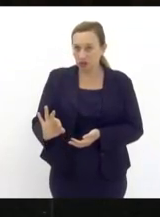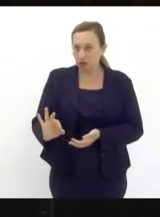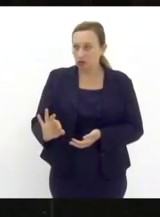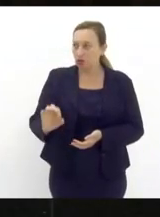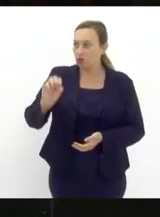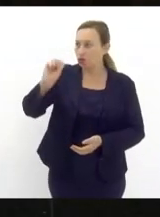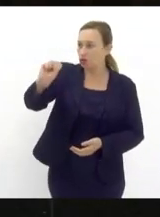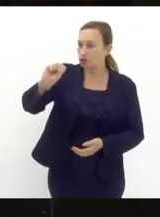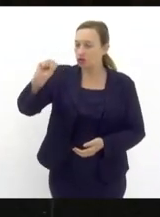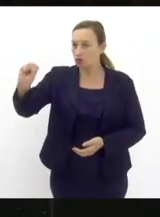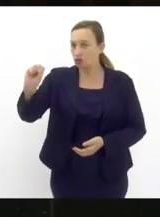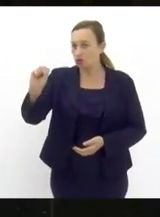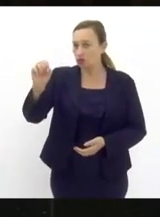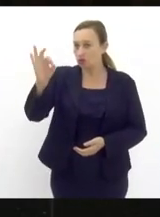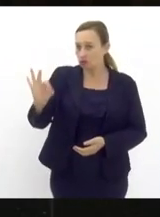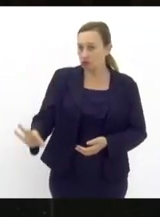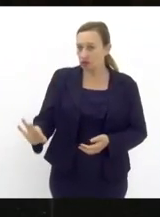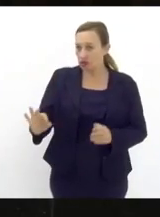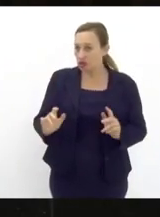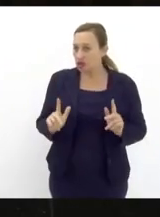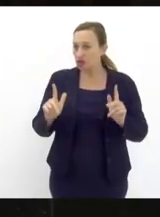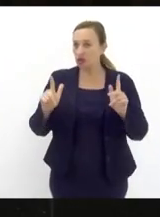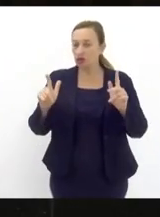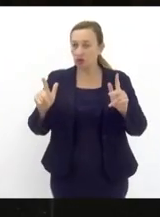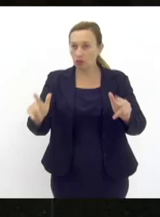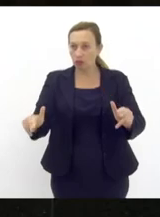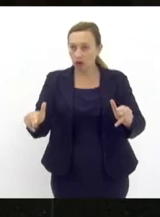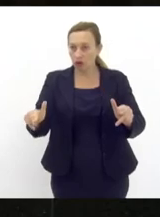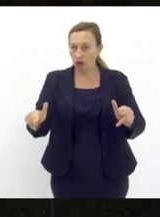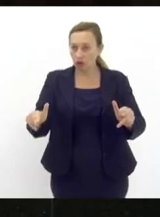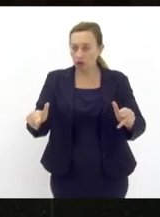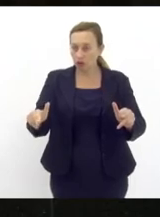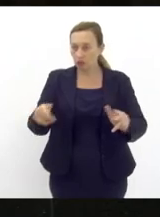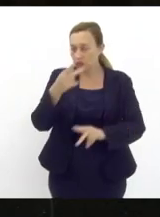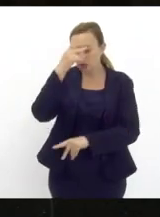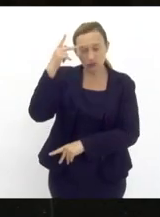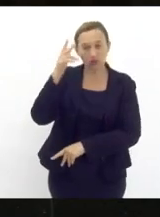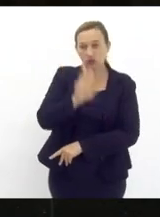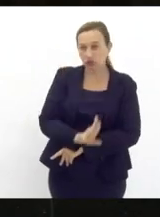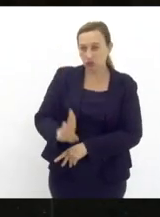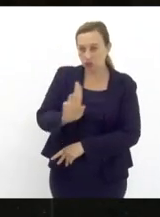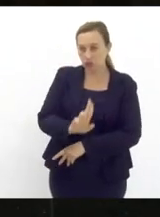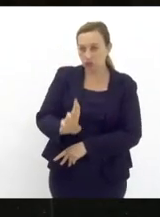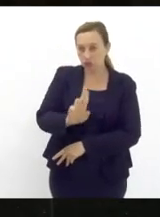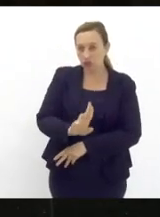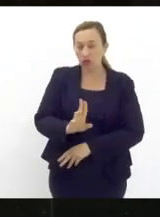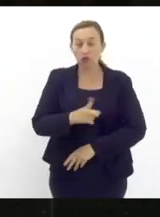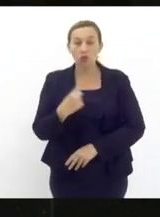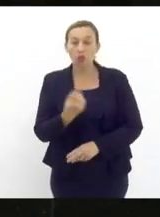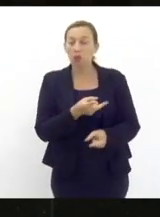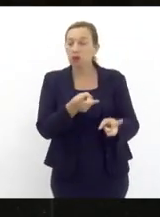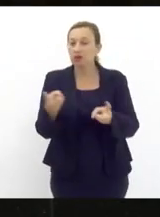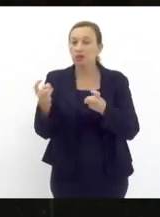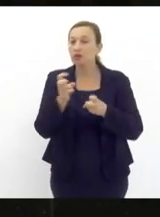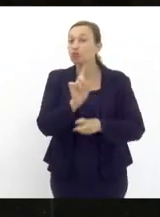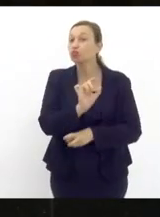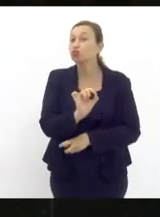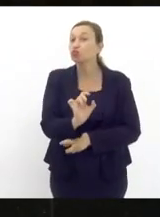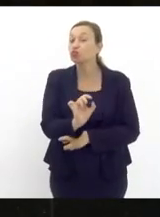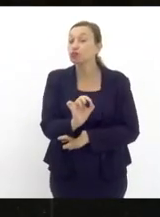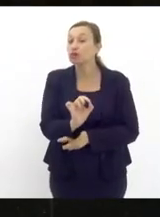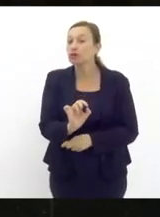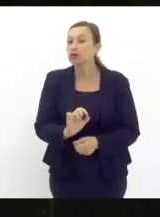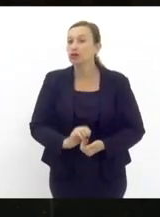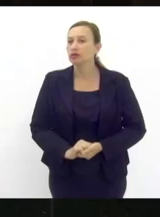88% para os mesmos consumidores E aí nós percebemos que